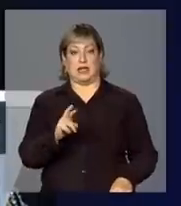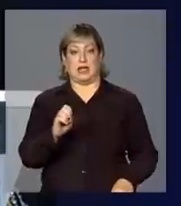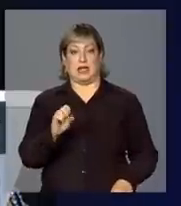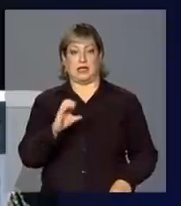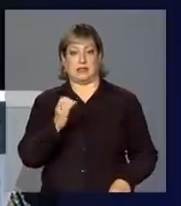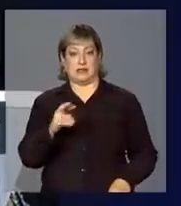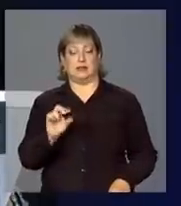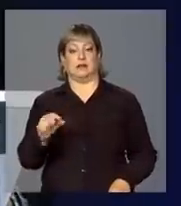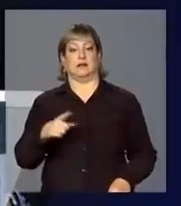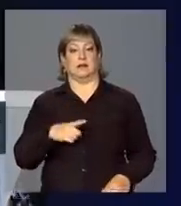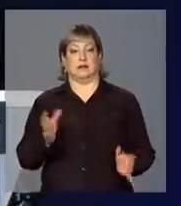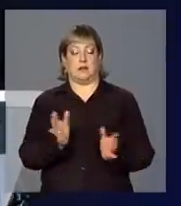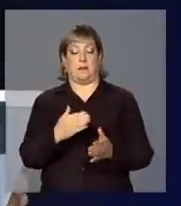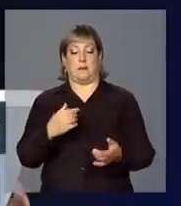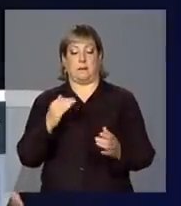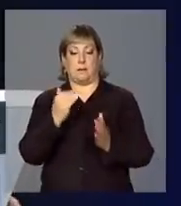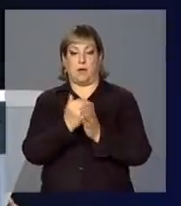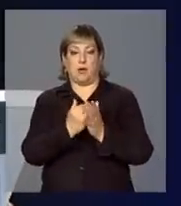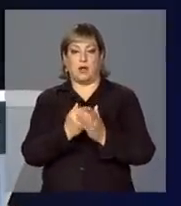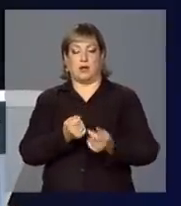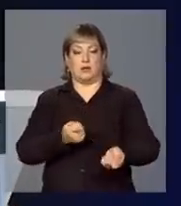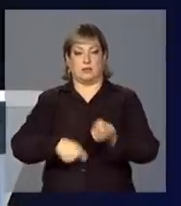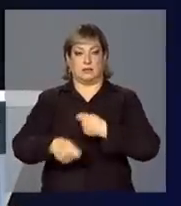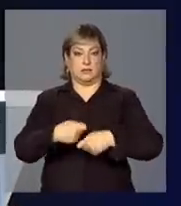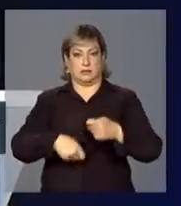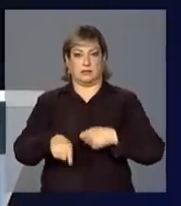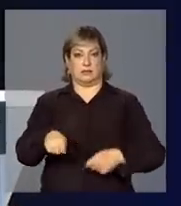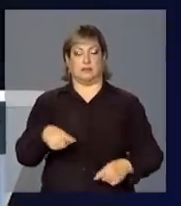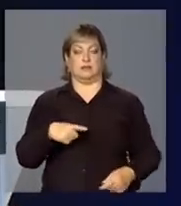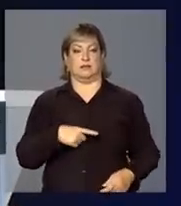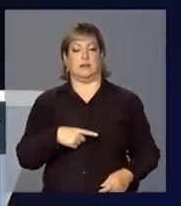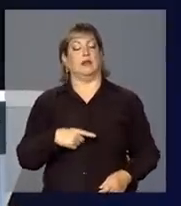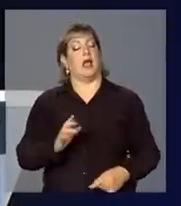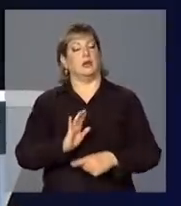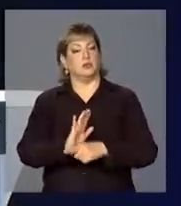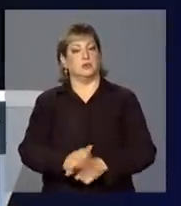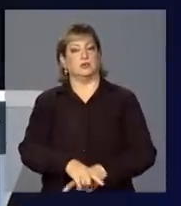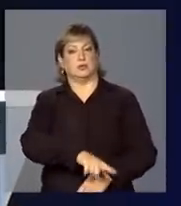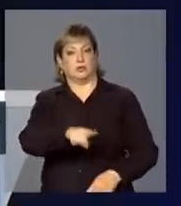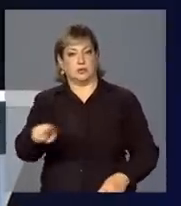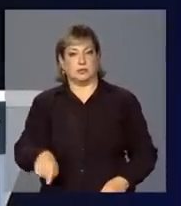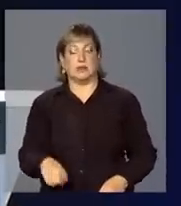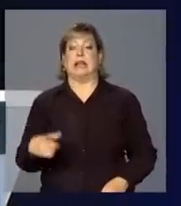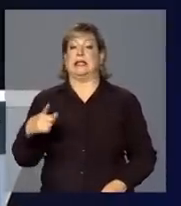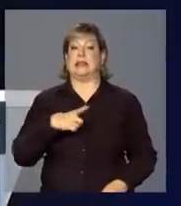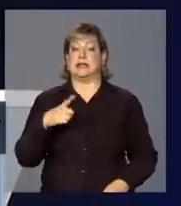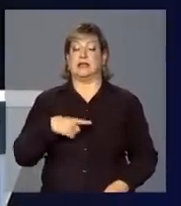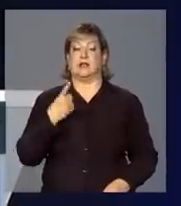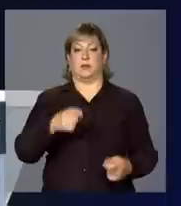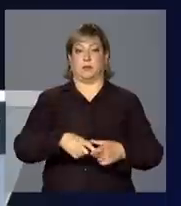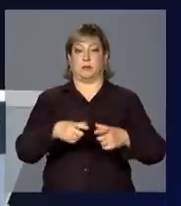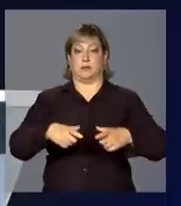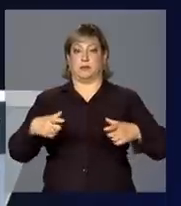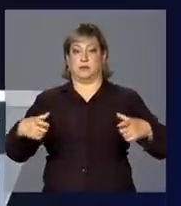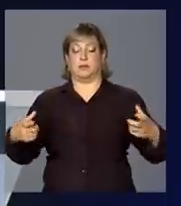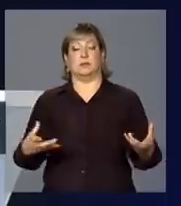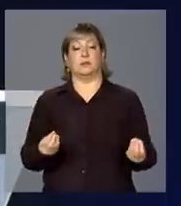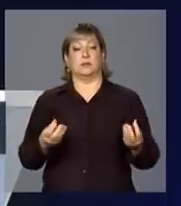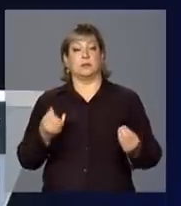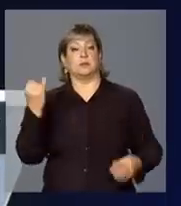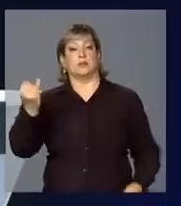microcrédito produtivo orientado, que os beneficia, teve uma expansão